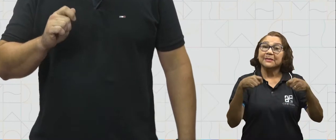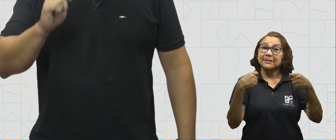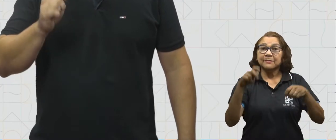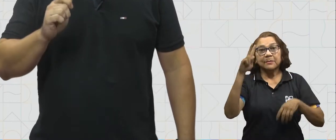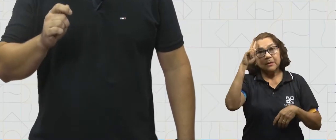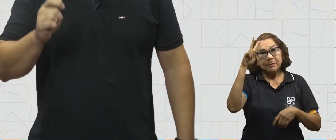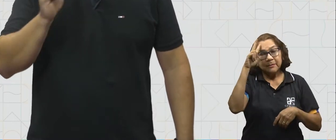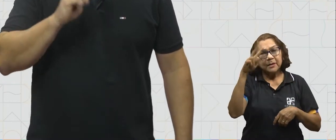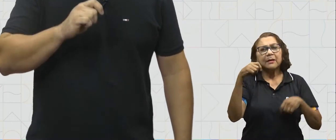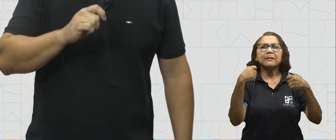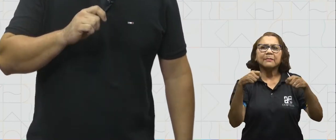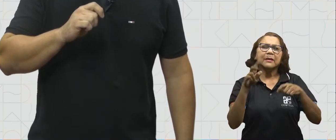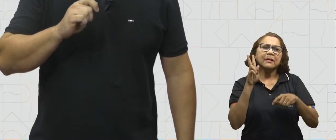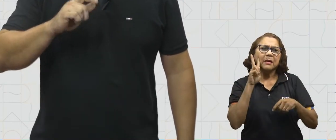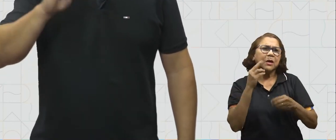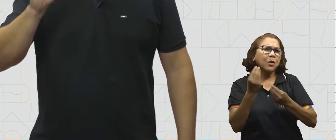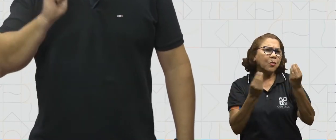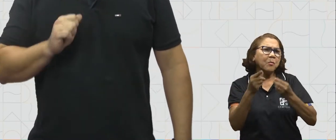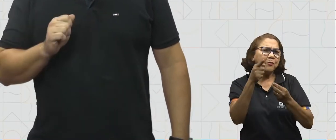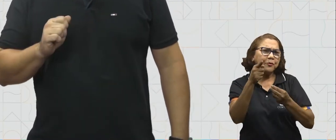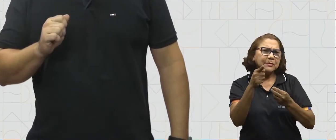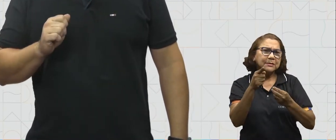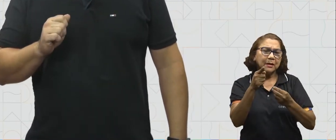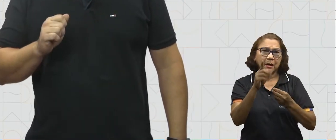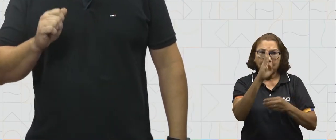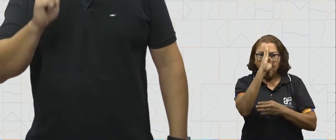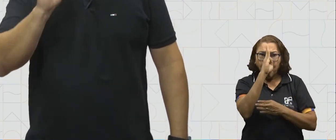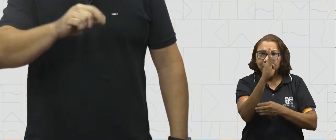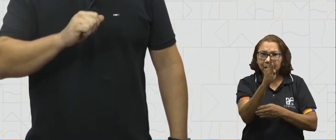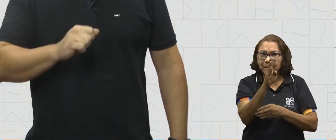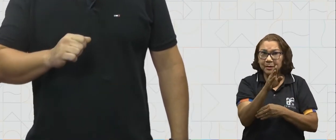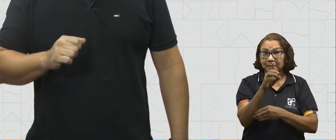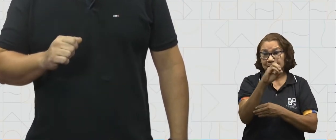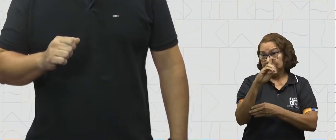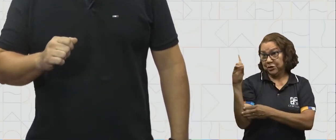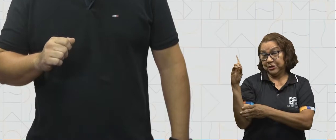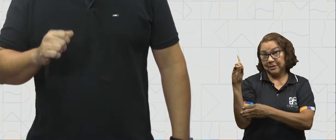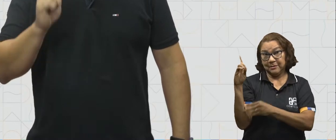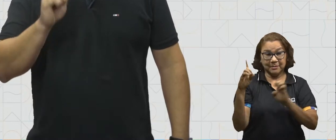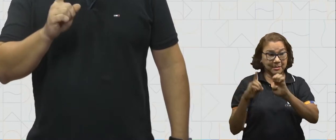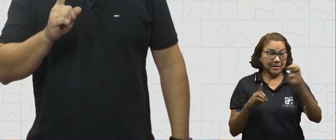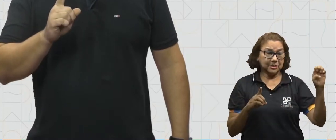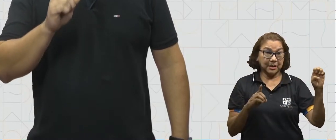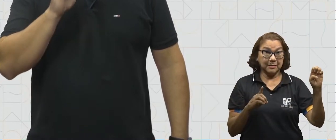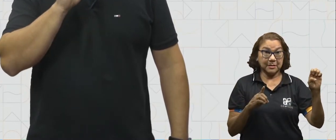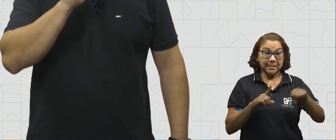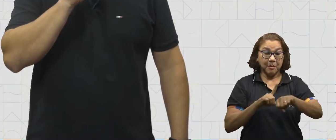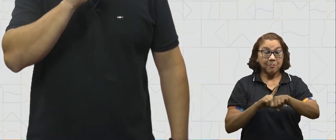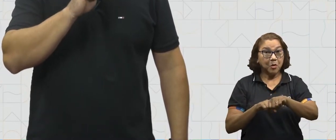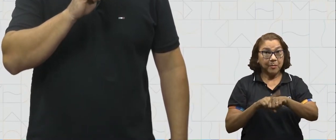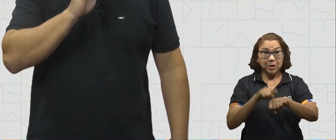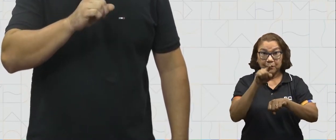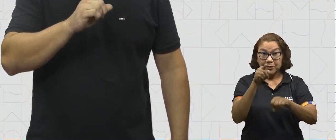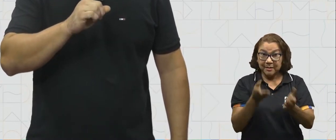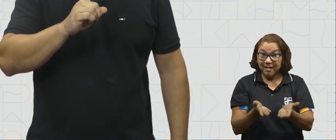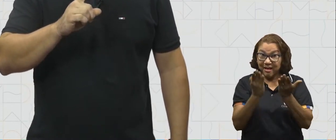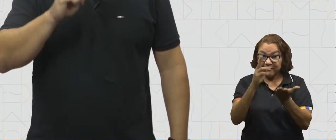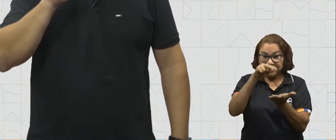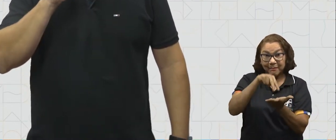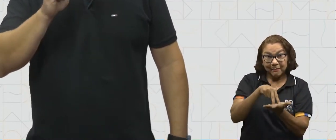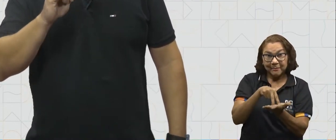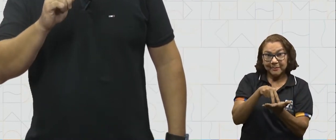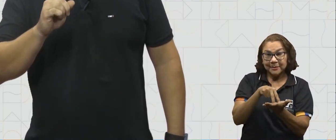relembrar como nós nos orientamos entre direita e esquerda? Sim, vamos lá. Temos agora um momento para você levantar da